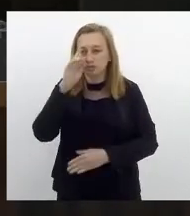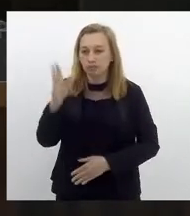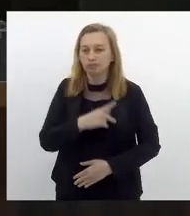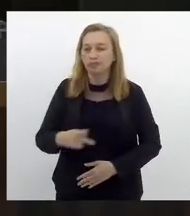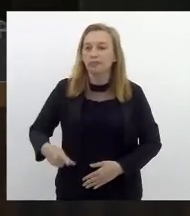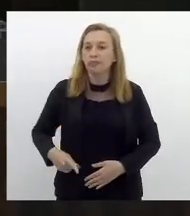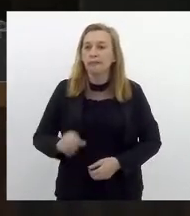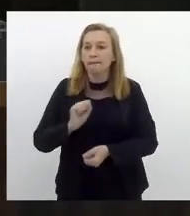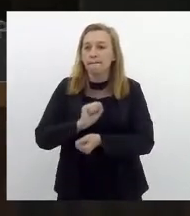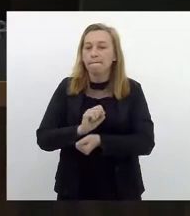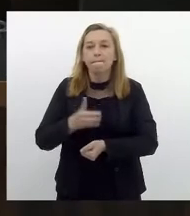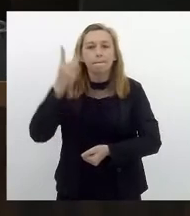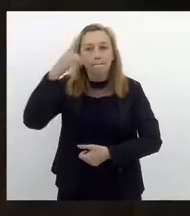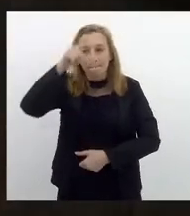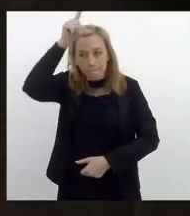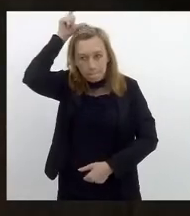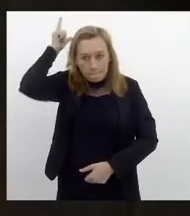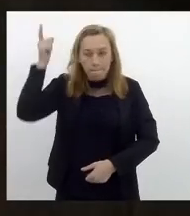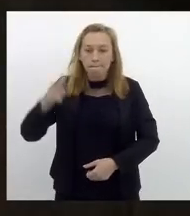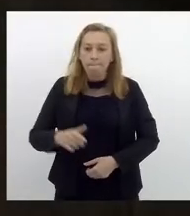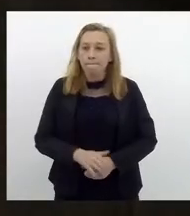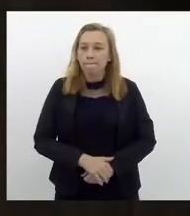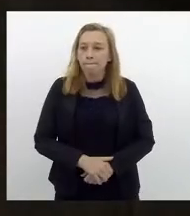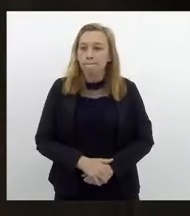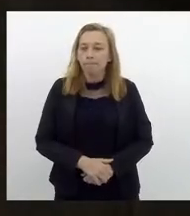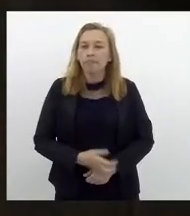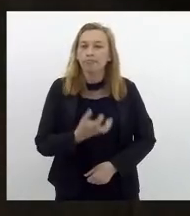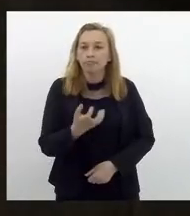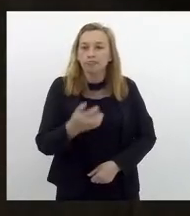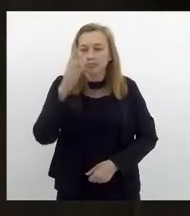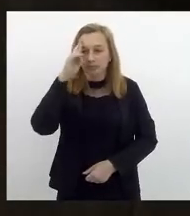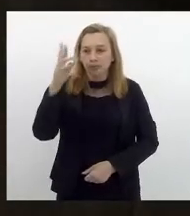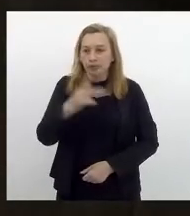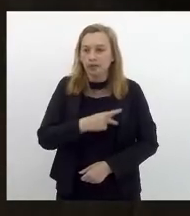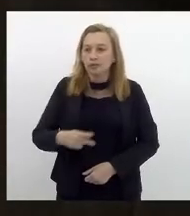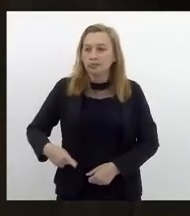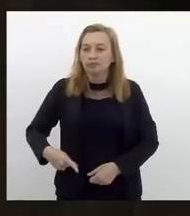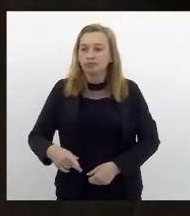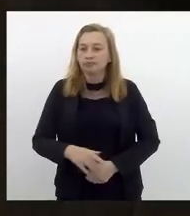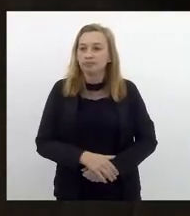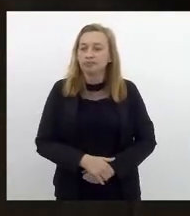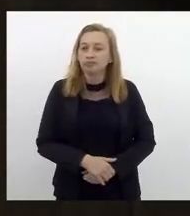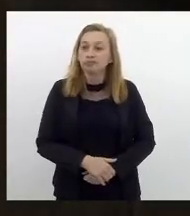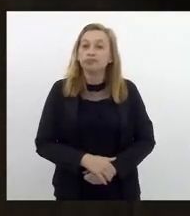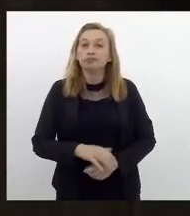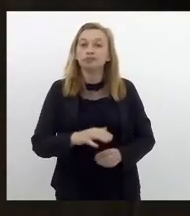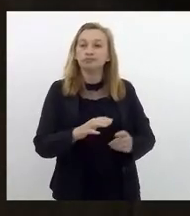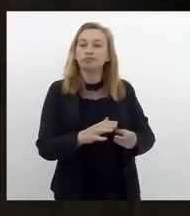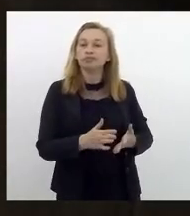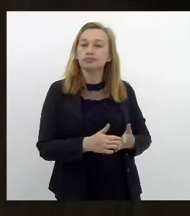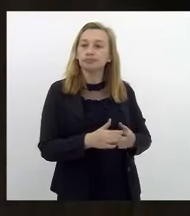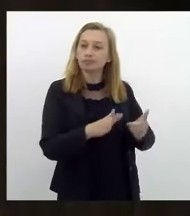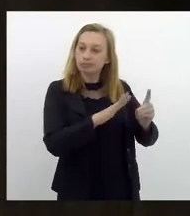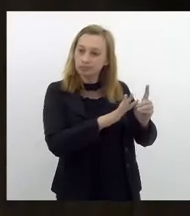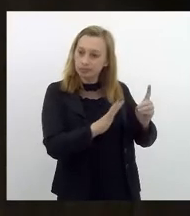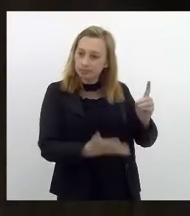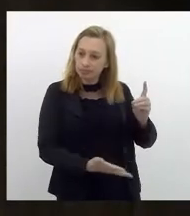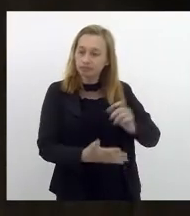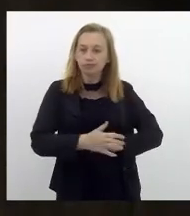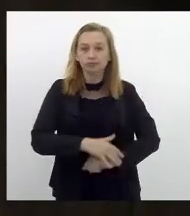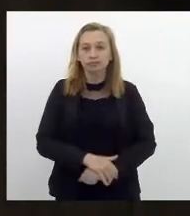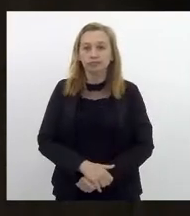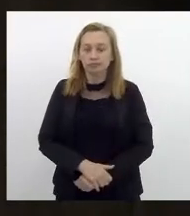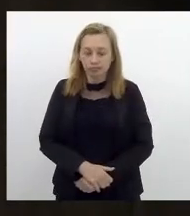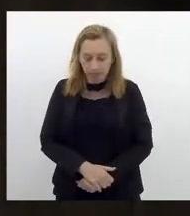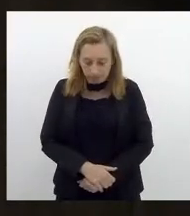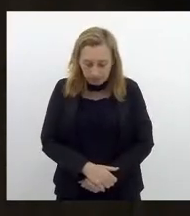presidente. Deputado Luiz Paulo. Eu queria, senhora presidente, prestar aqui a minha homenagem, que